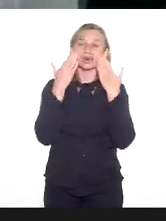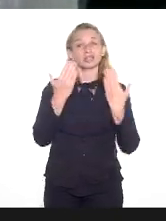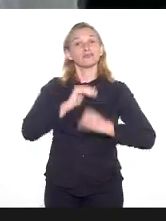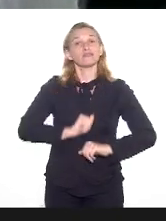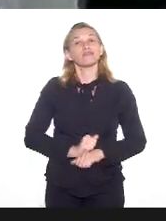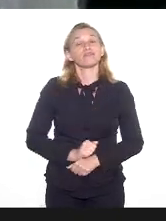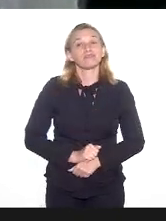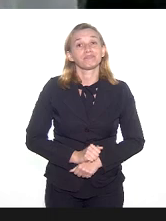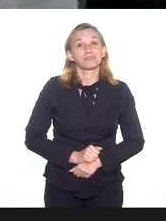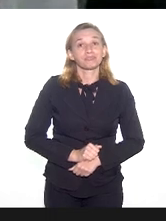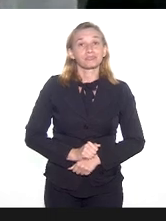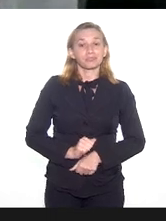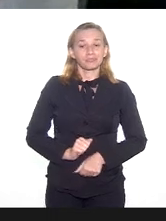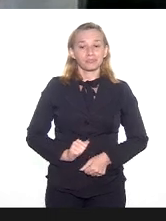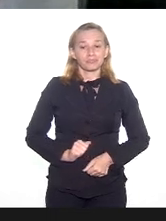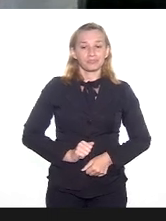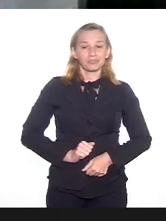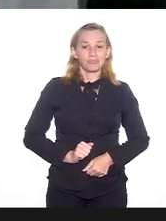apresentado.